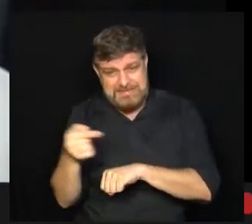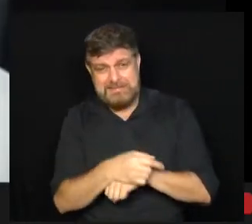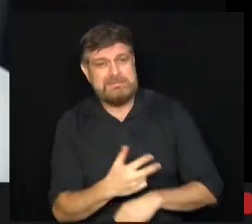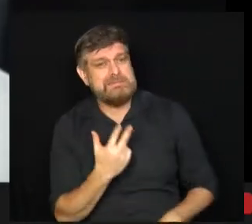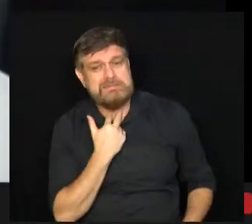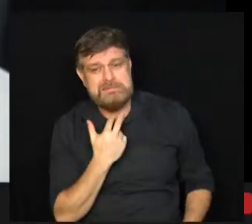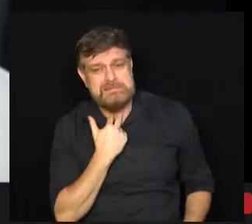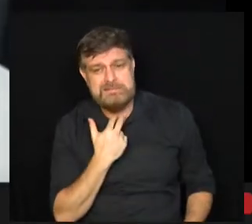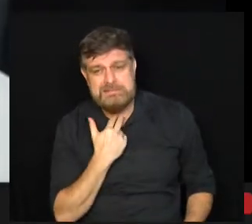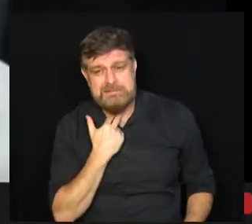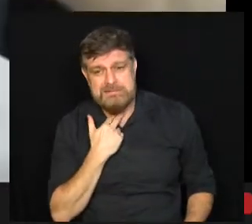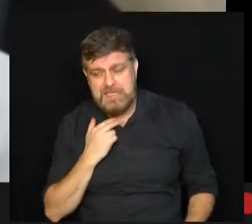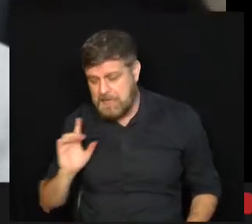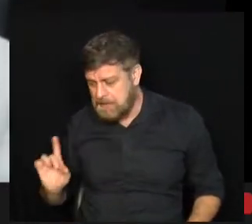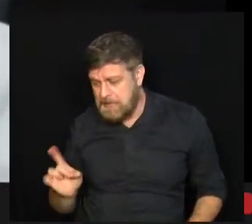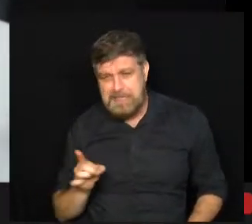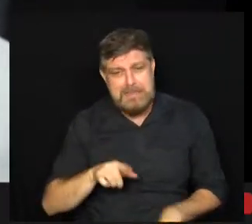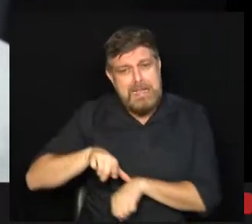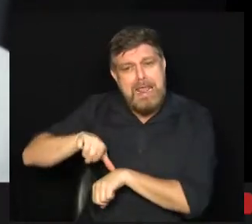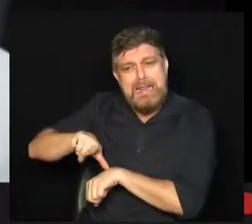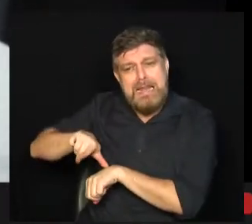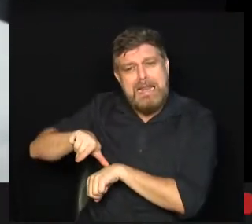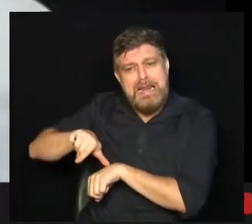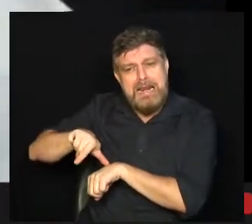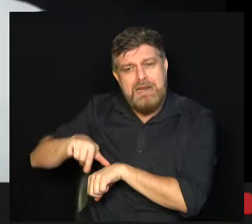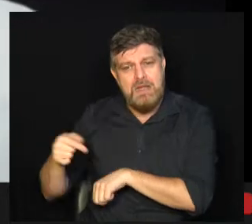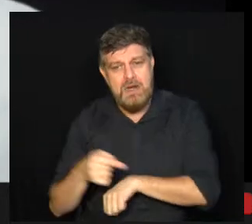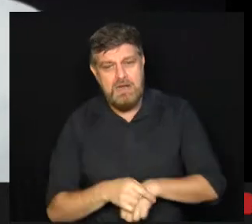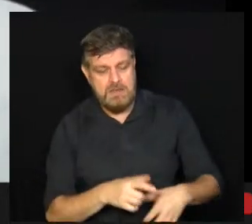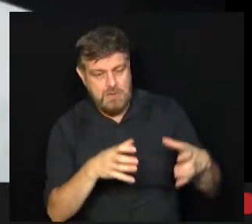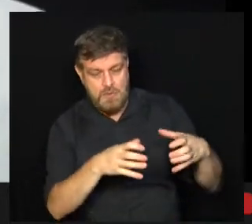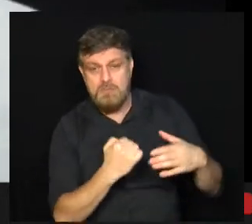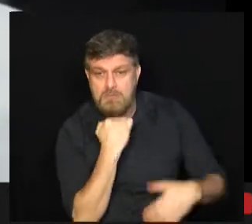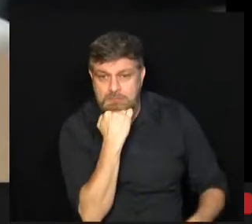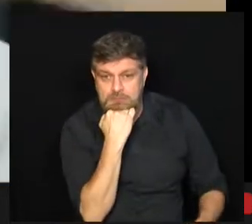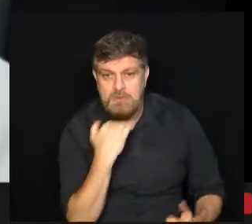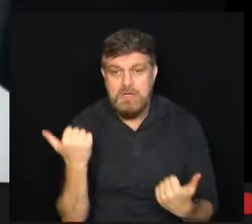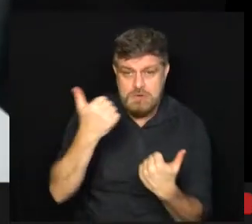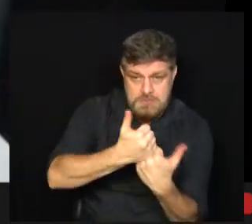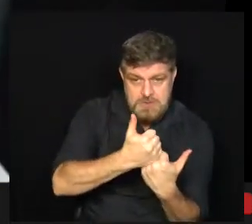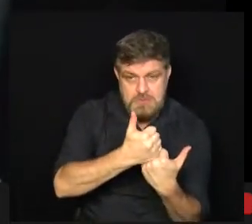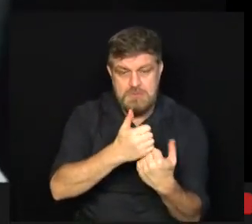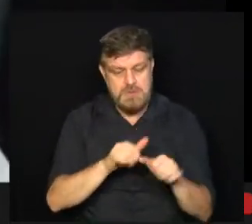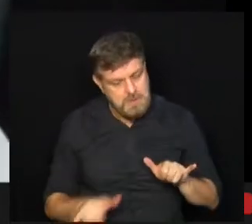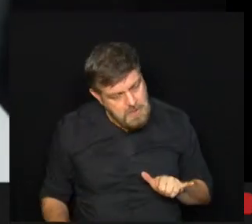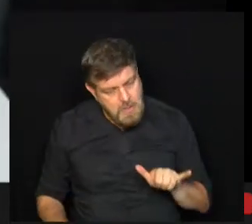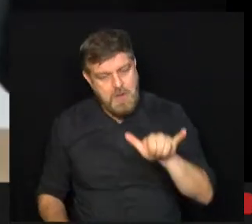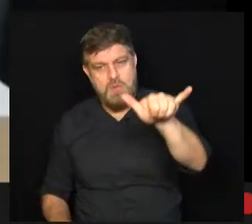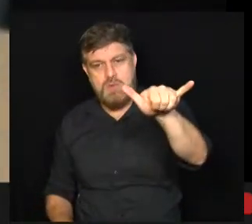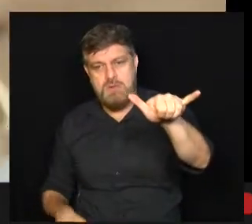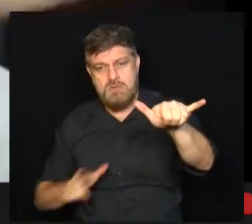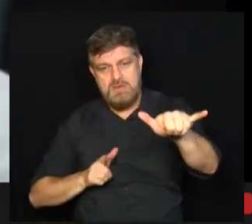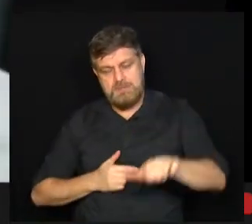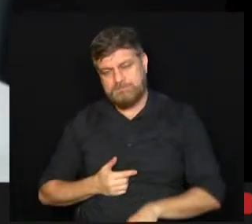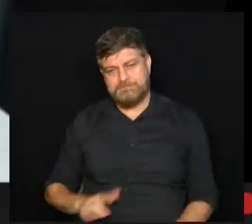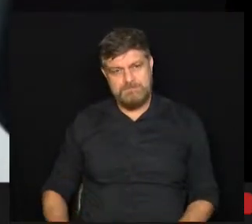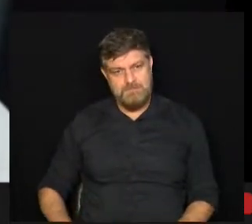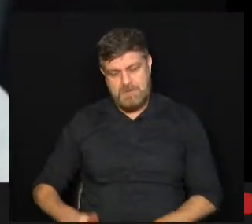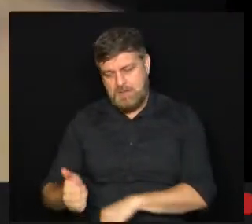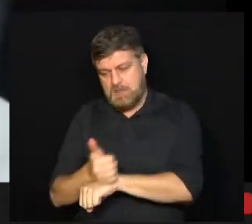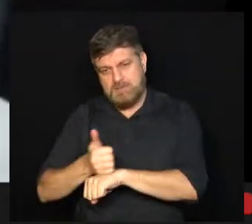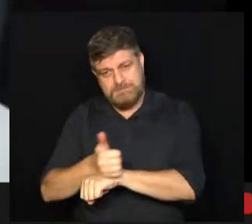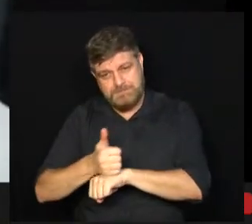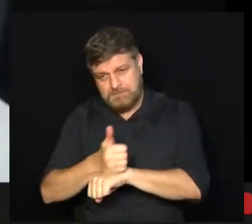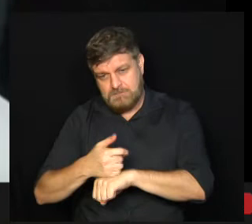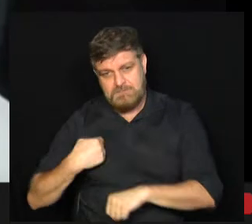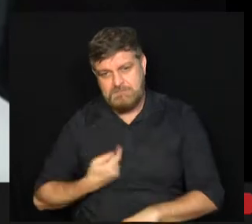conseguir chegar até o aeroporto, esses que estão lá assumem o voo, e isso é uma das coisas que torna a aviação ou a profissão de comissário